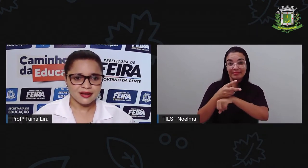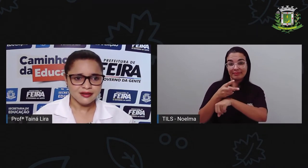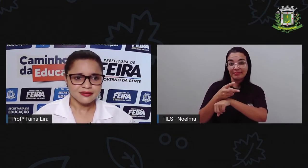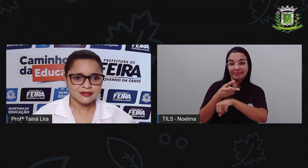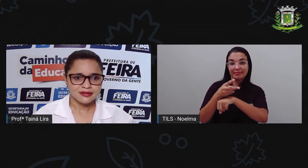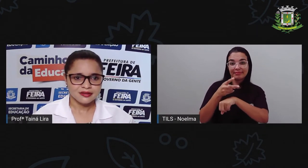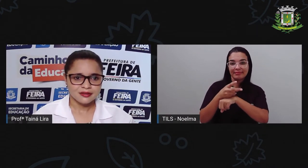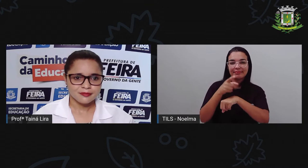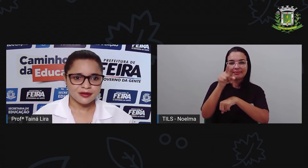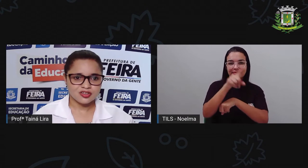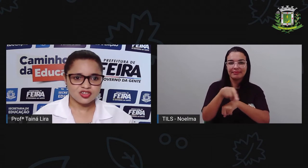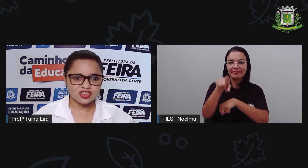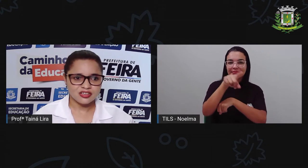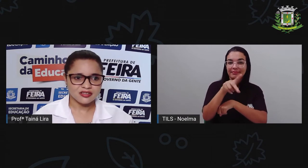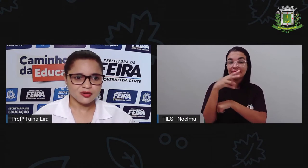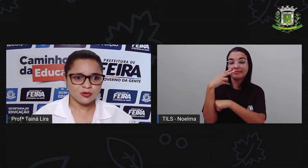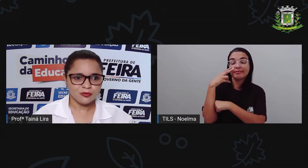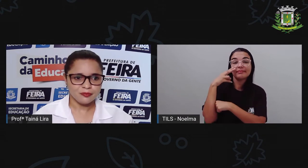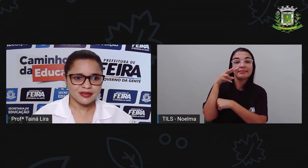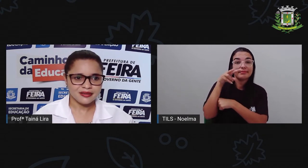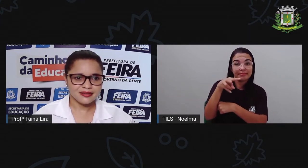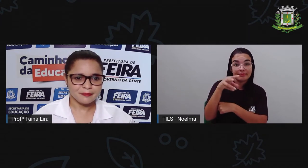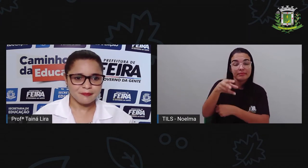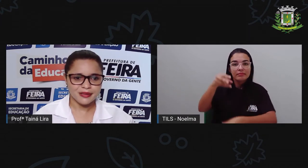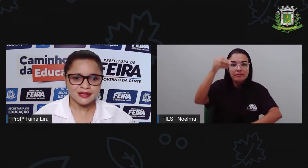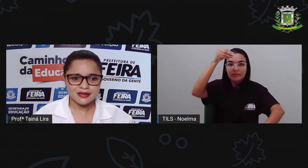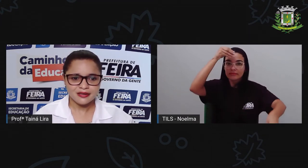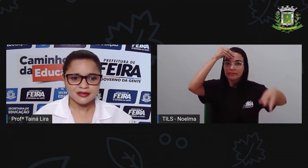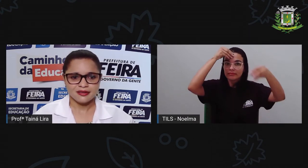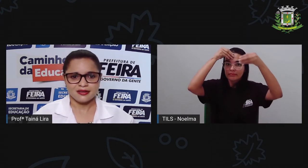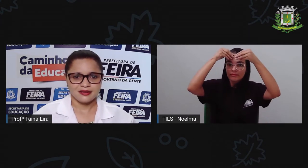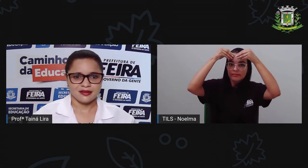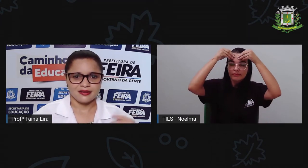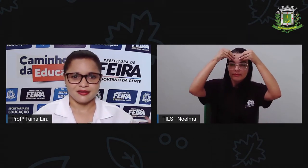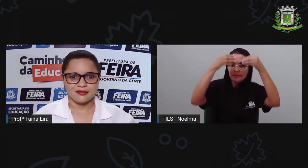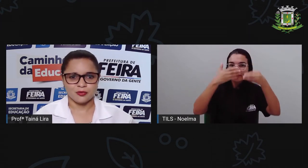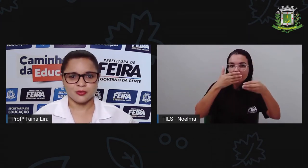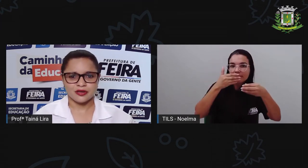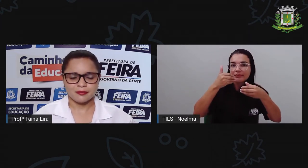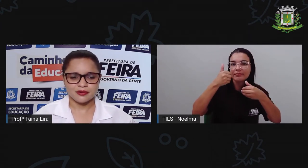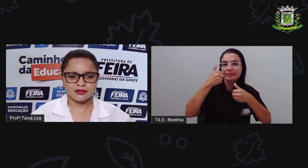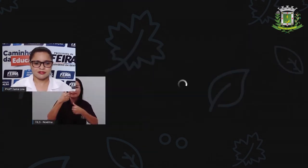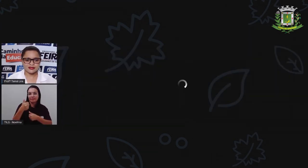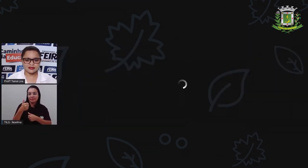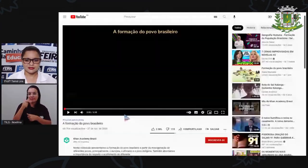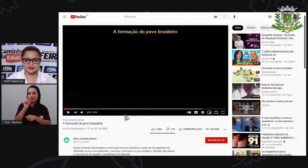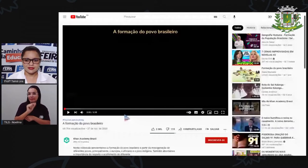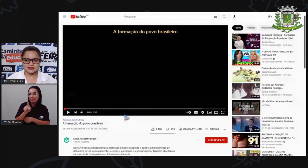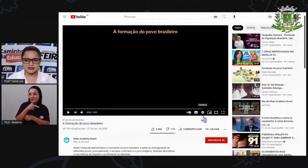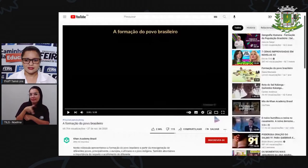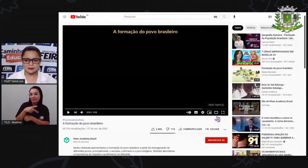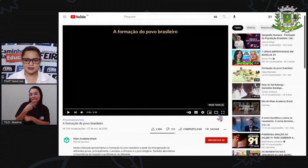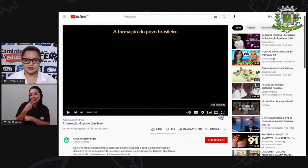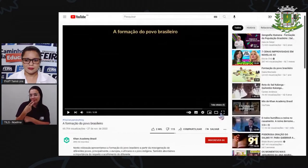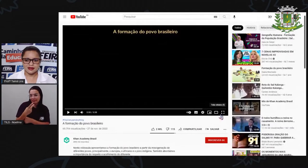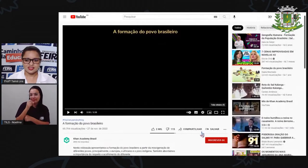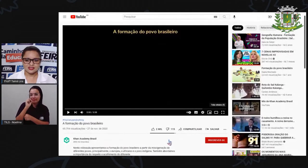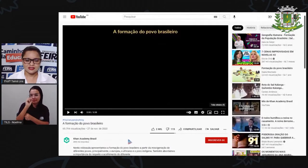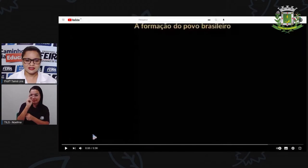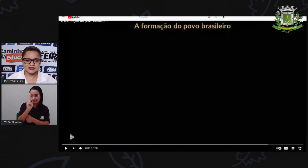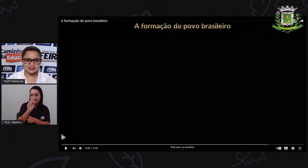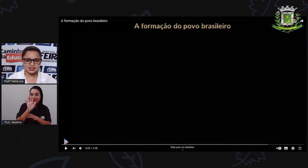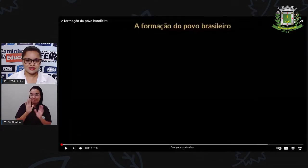tá? Para a gente compreender bem o que a Pró está falando, tá certo? Então, presta